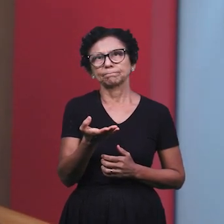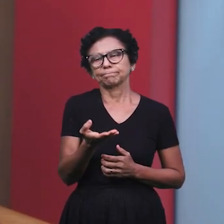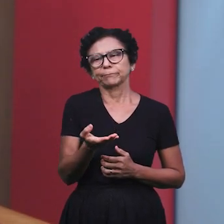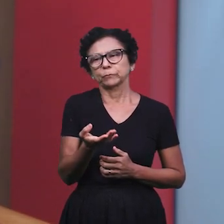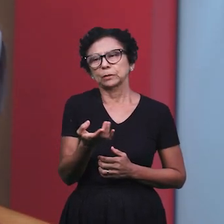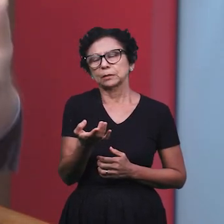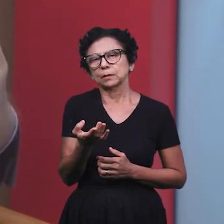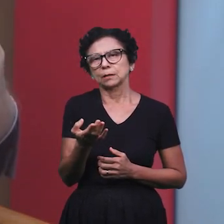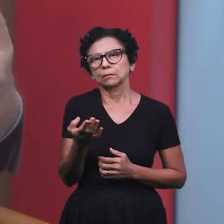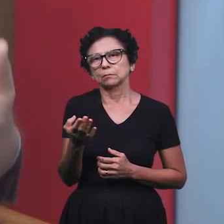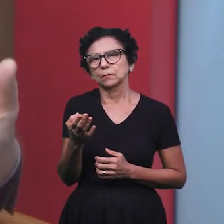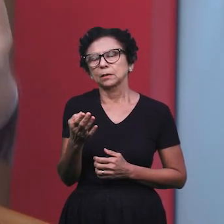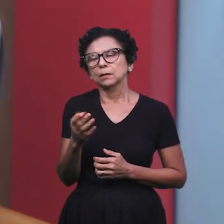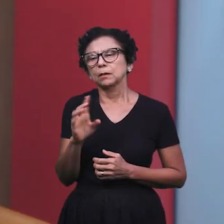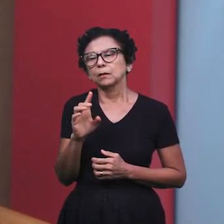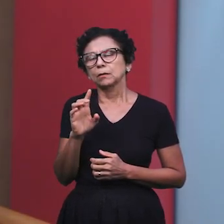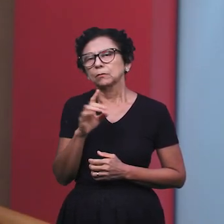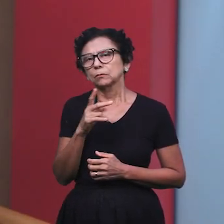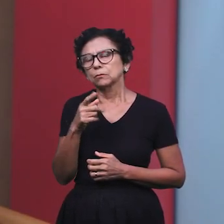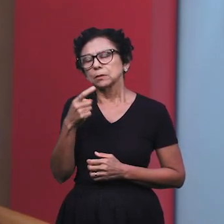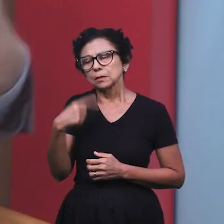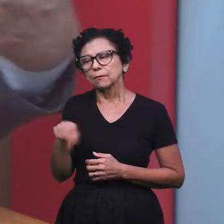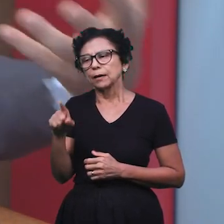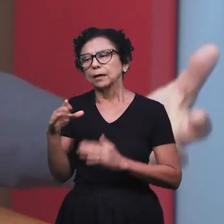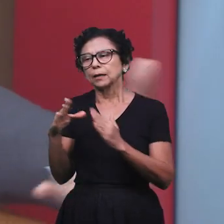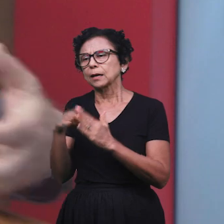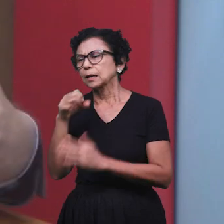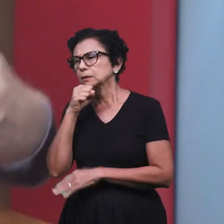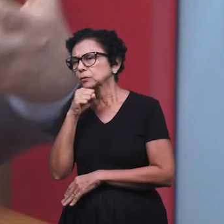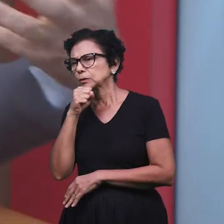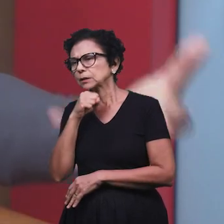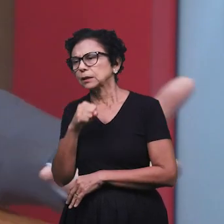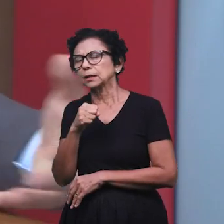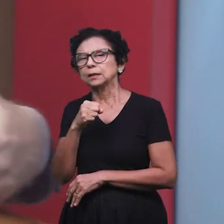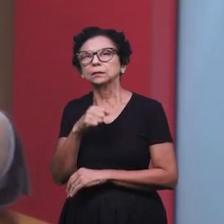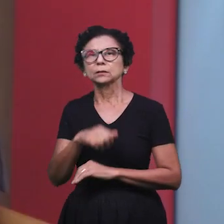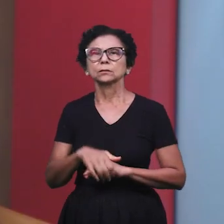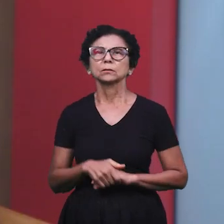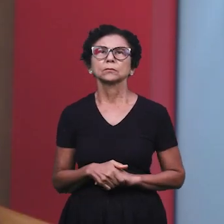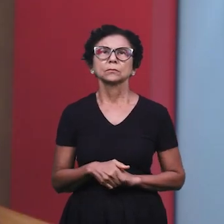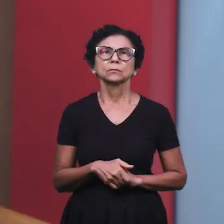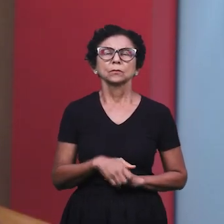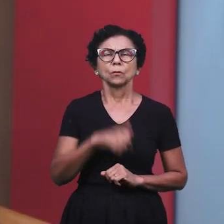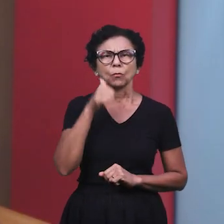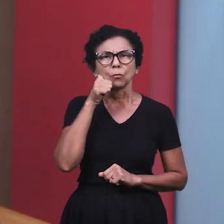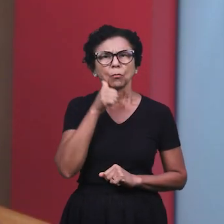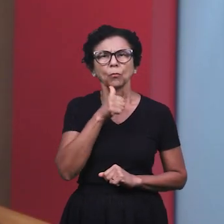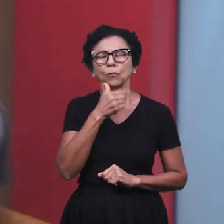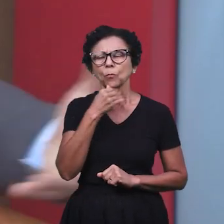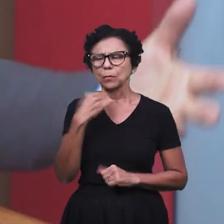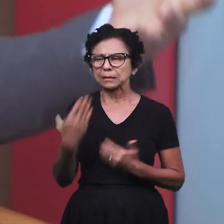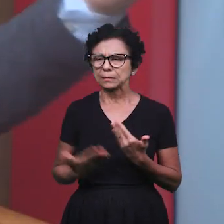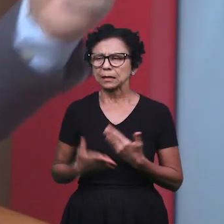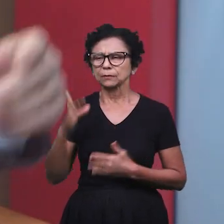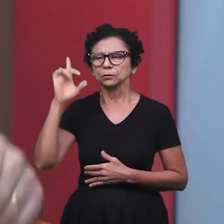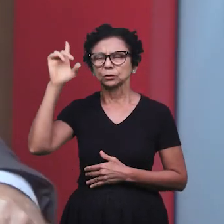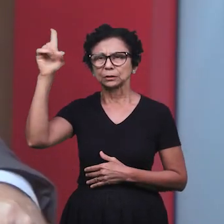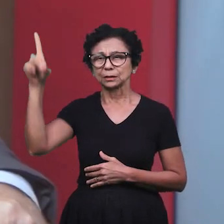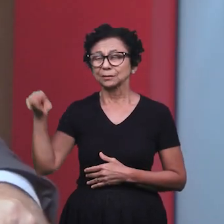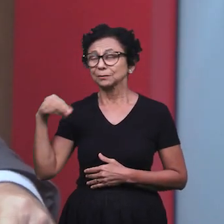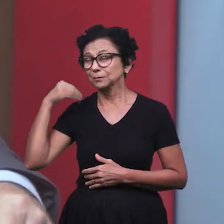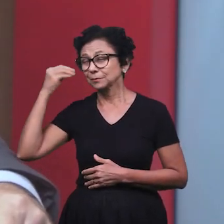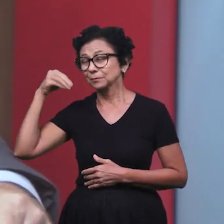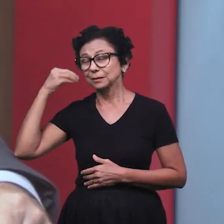você não vai pregar para ele, você vai ouvir. Ele é um servo de Deus, é uma serva do Senhor, certamente tem inúmeras